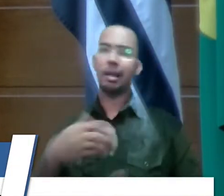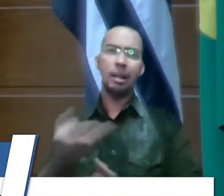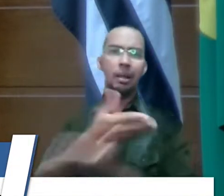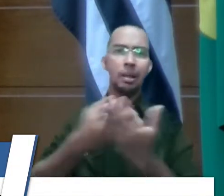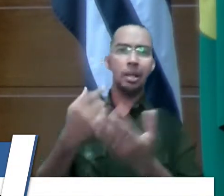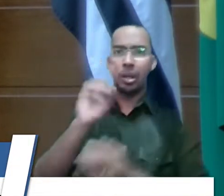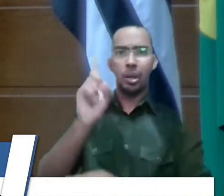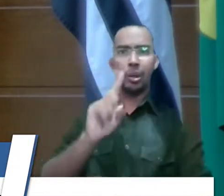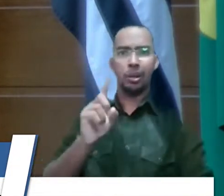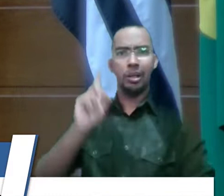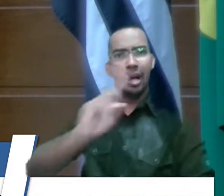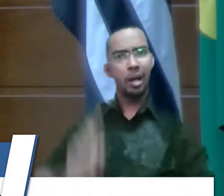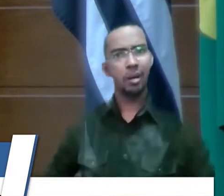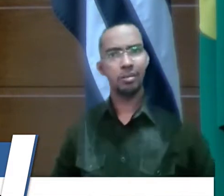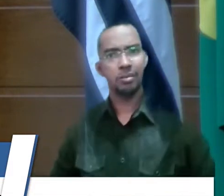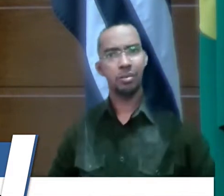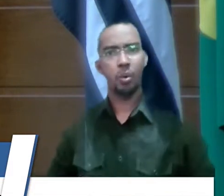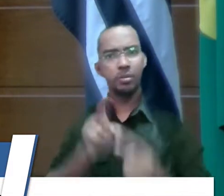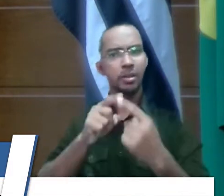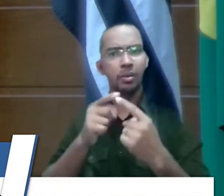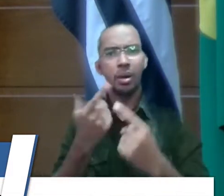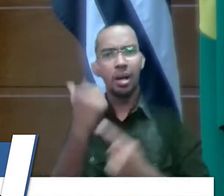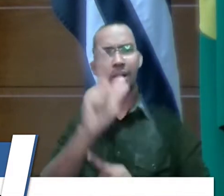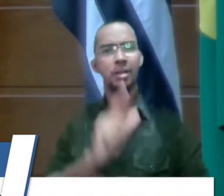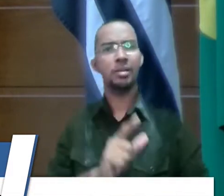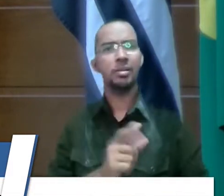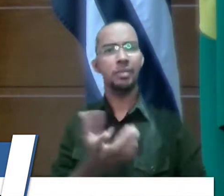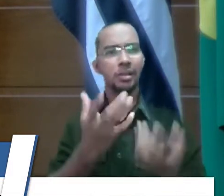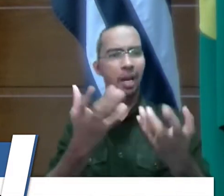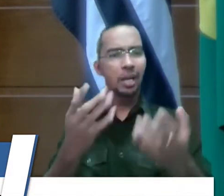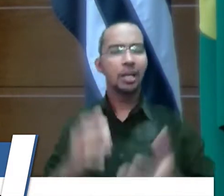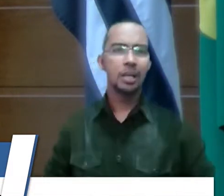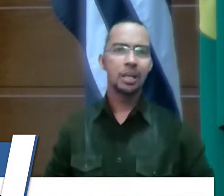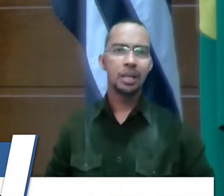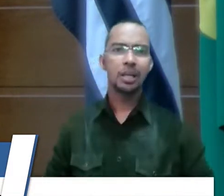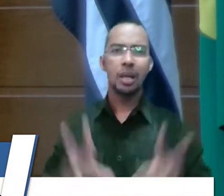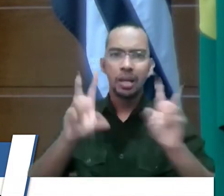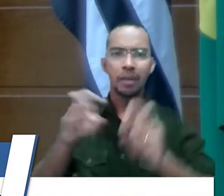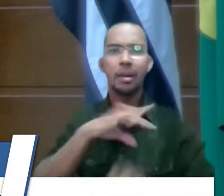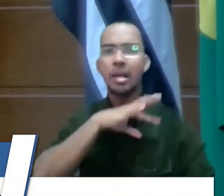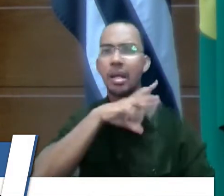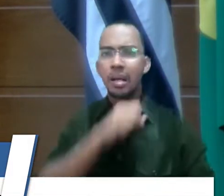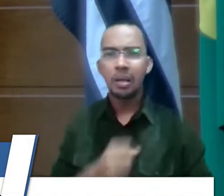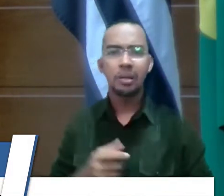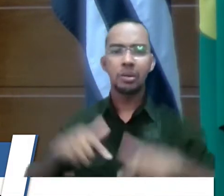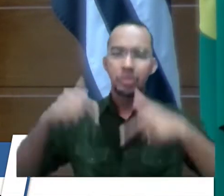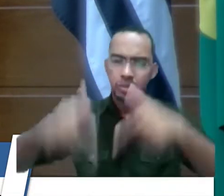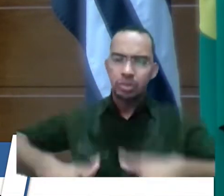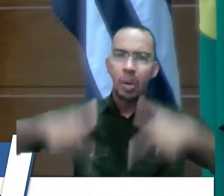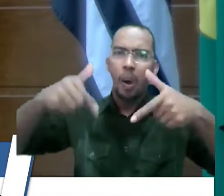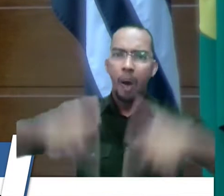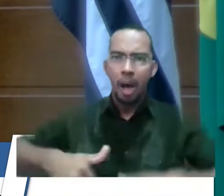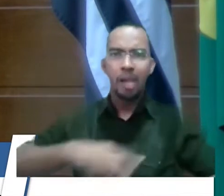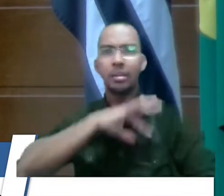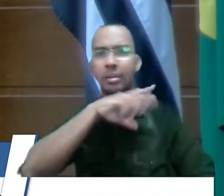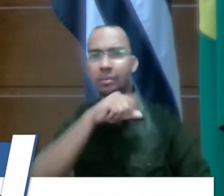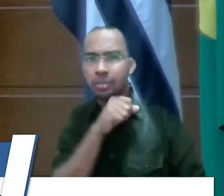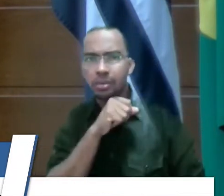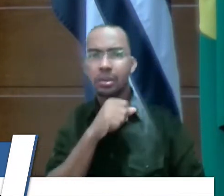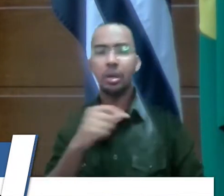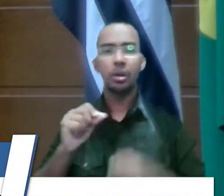isso? Não era isso que todo mundo queria da causa animal? Que alguém que lutasse pelos animais? É o que eu estou